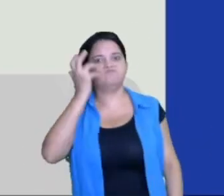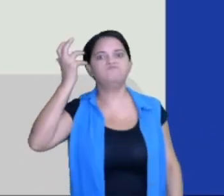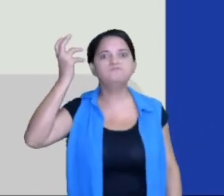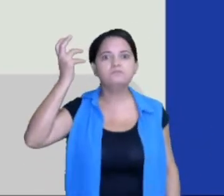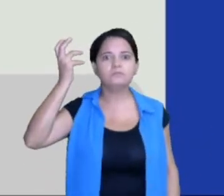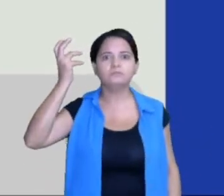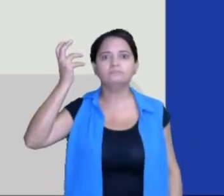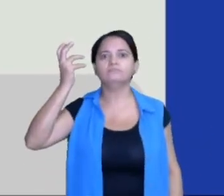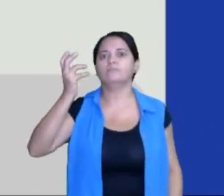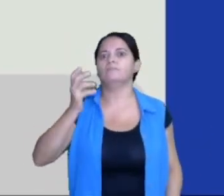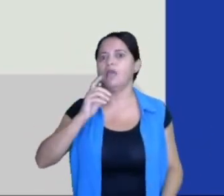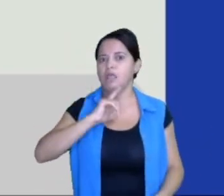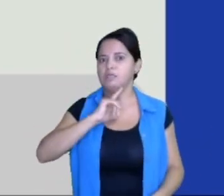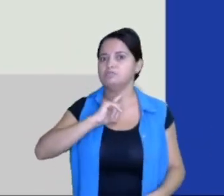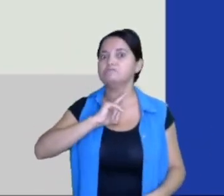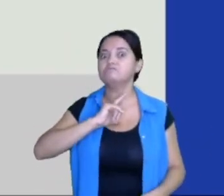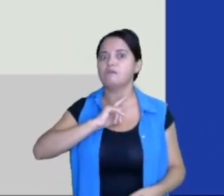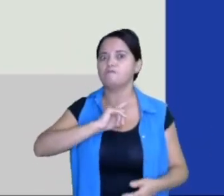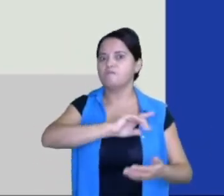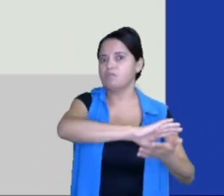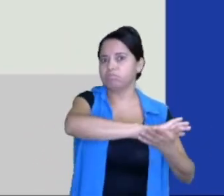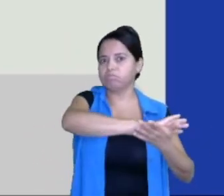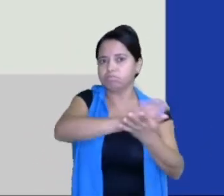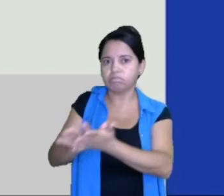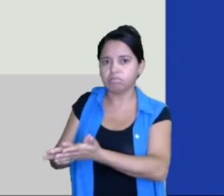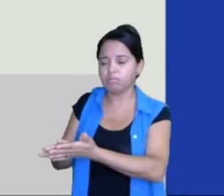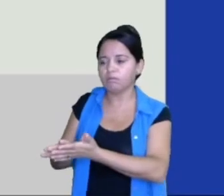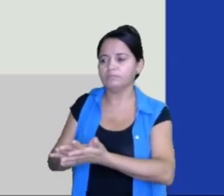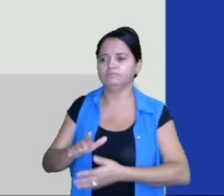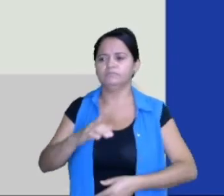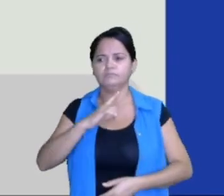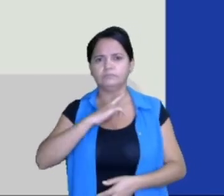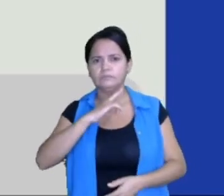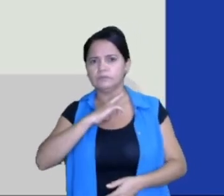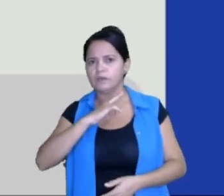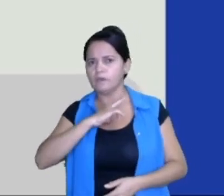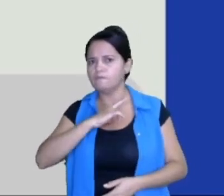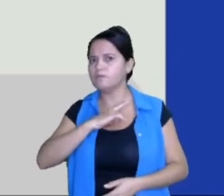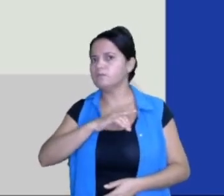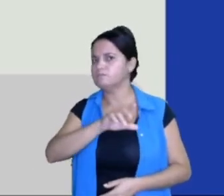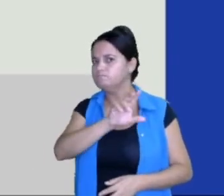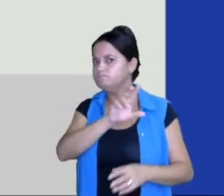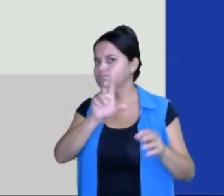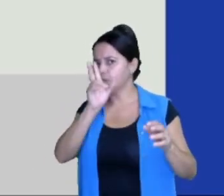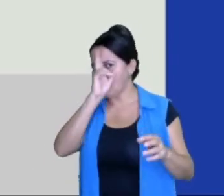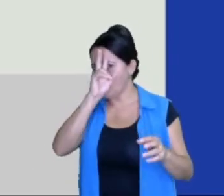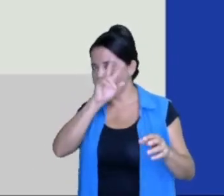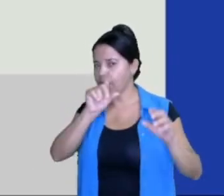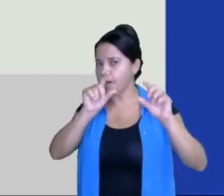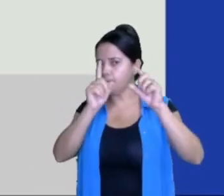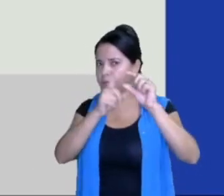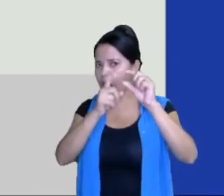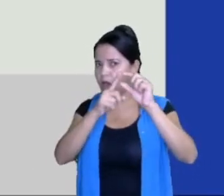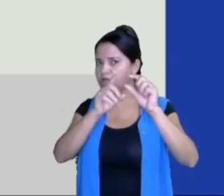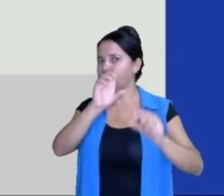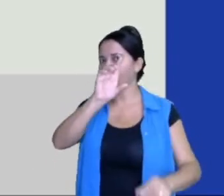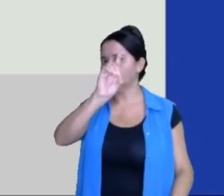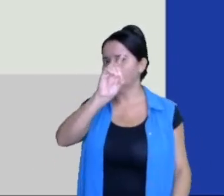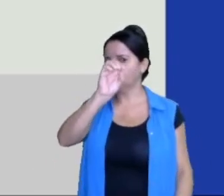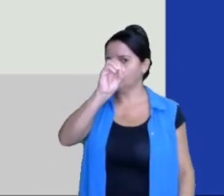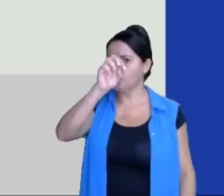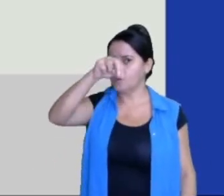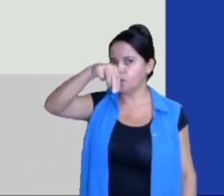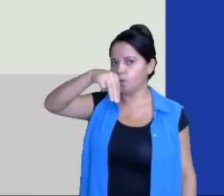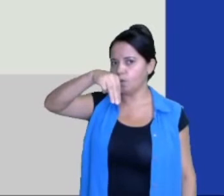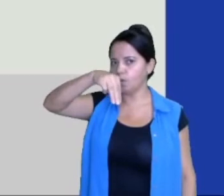duramente massacradas. Dentre elas, o episódio mais conhecido foi o Domingo Sangrento, tá? Vamos falar